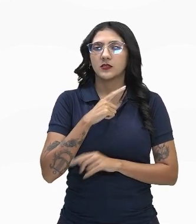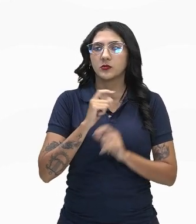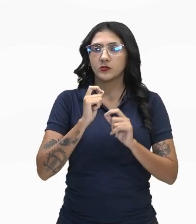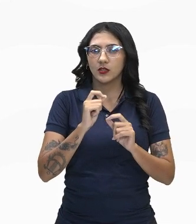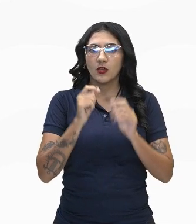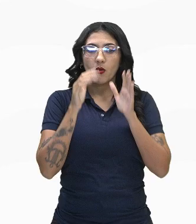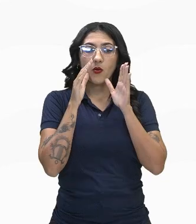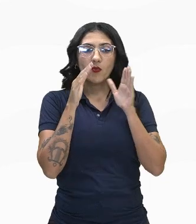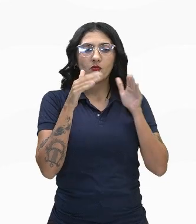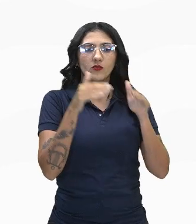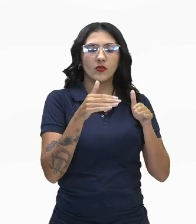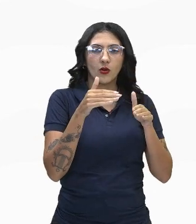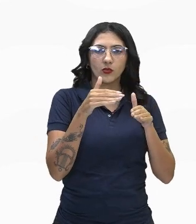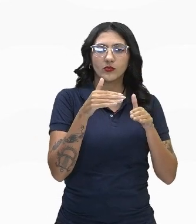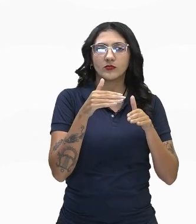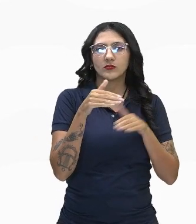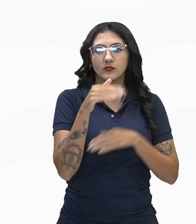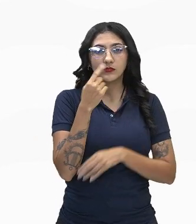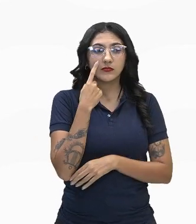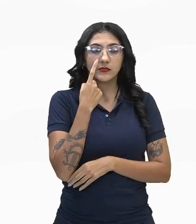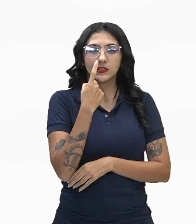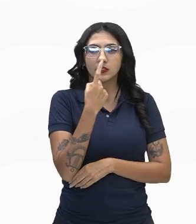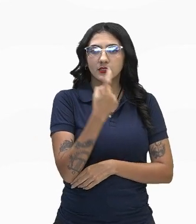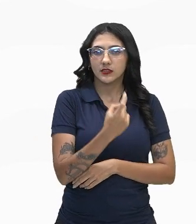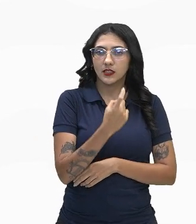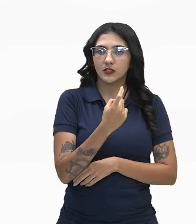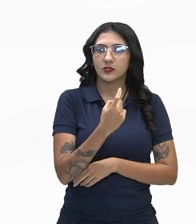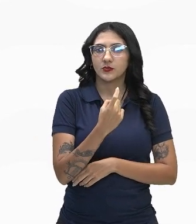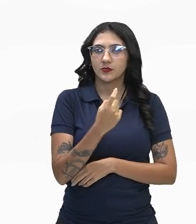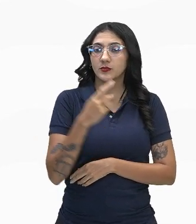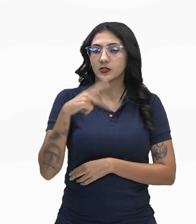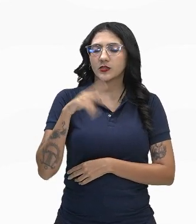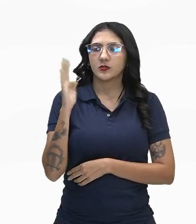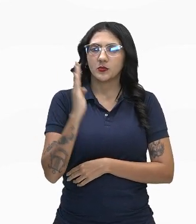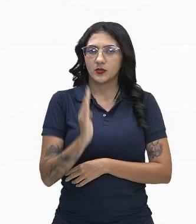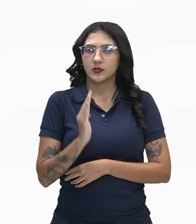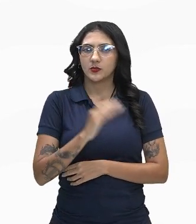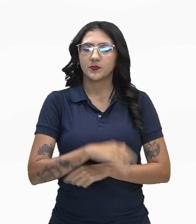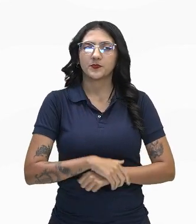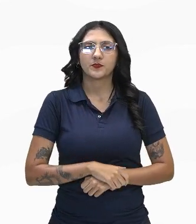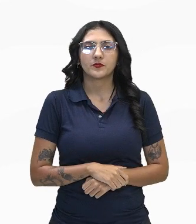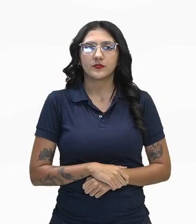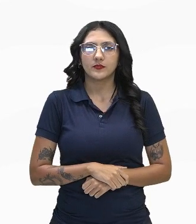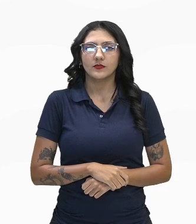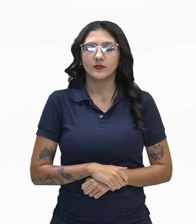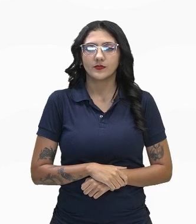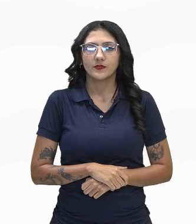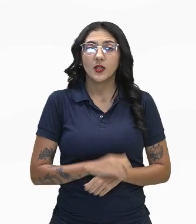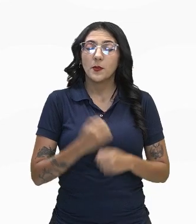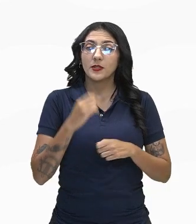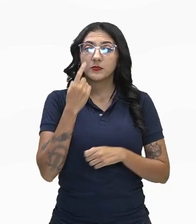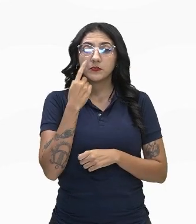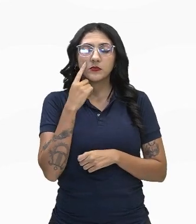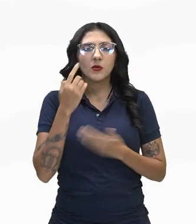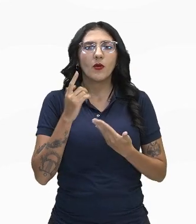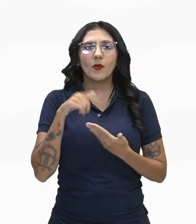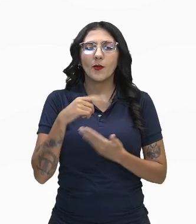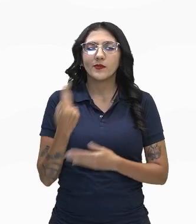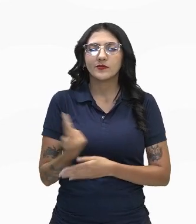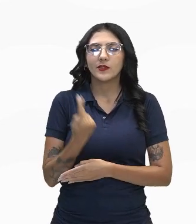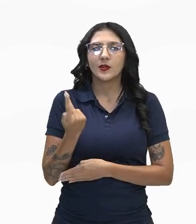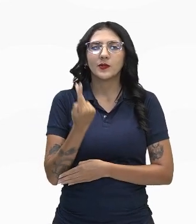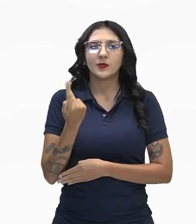foco estratégico do Estado brasileiro. Por quê? Nós temos que observar aí o valor em termos